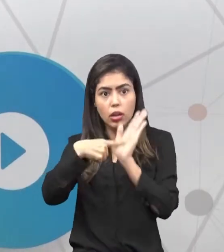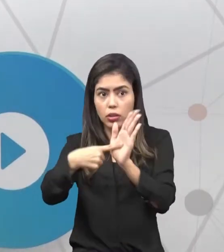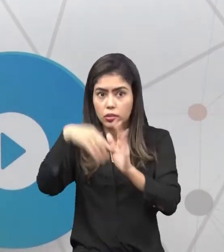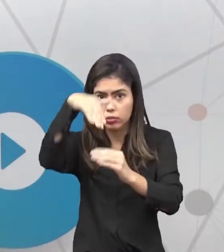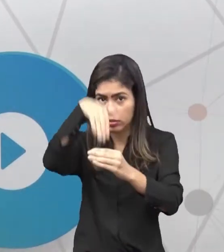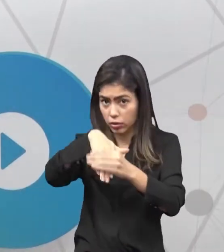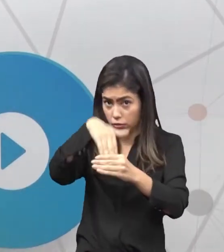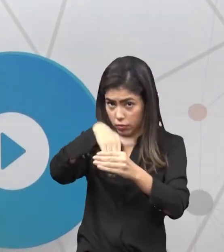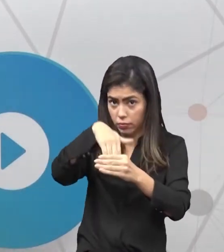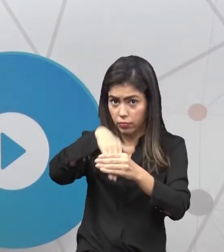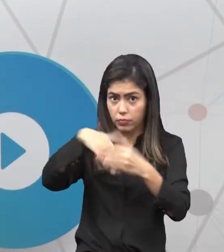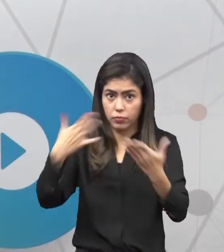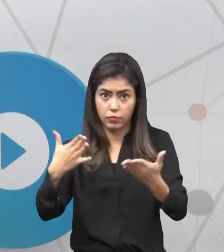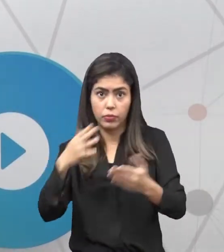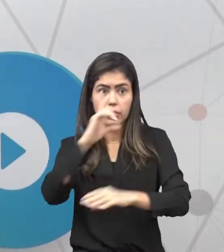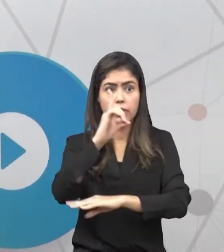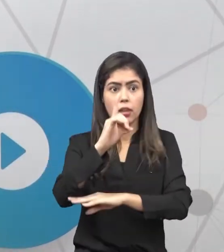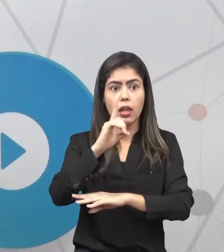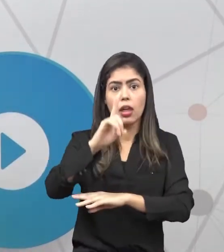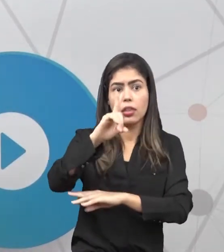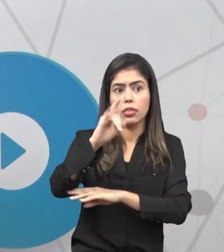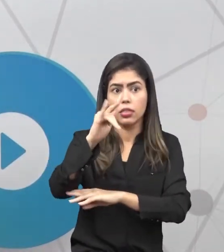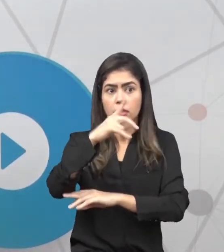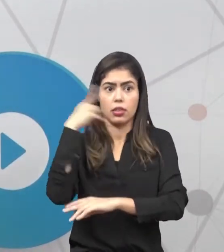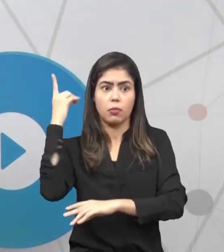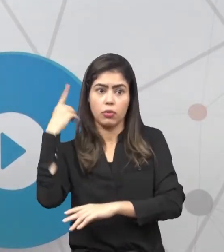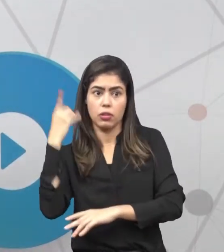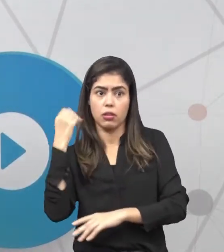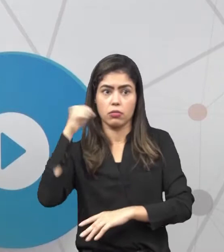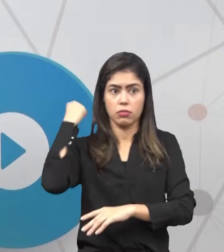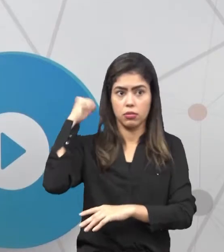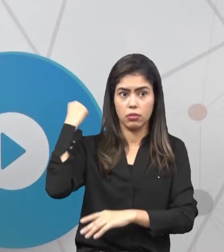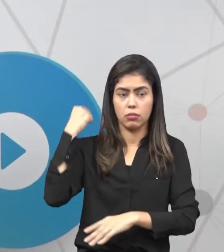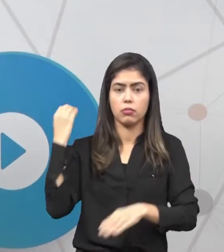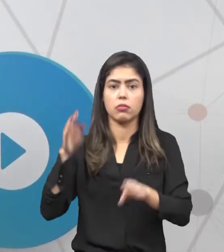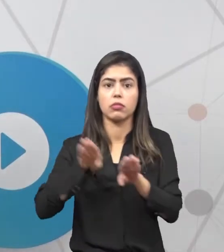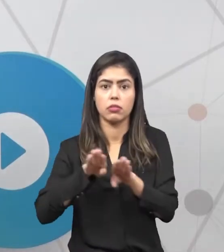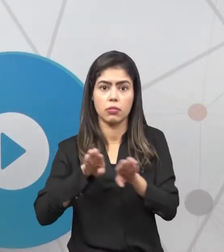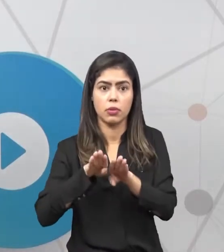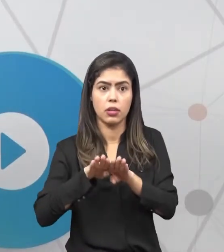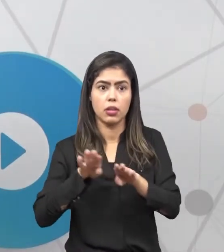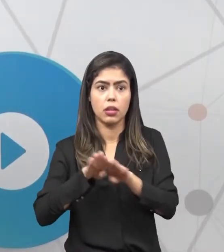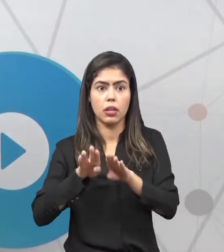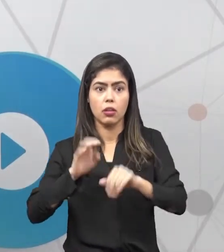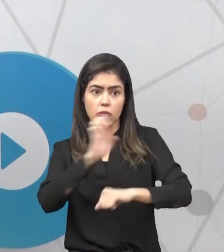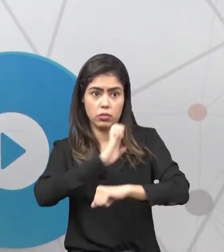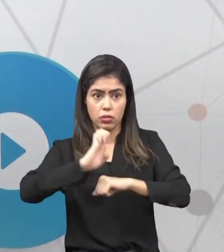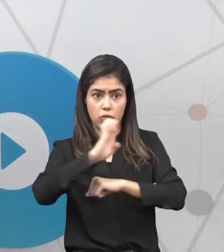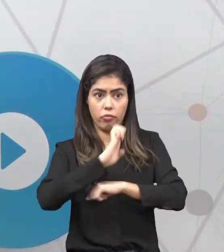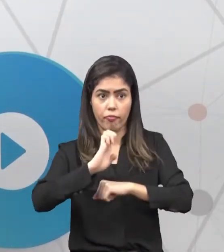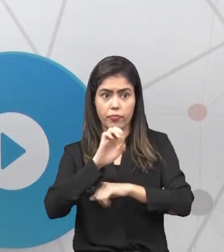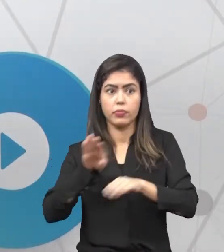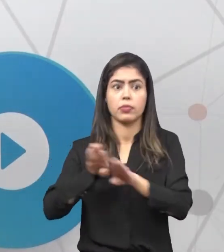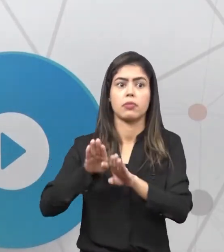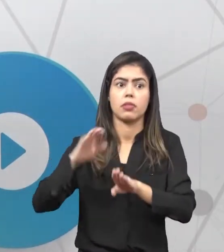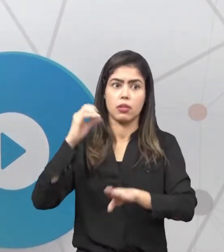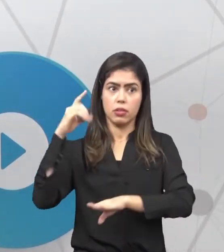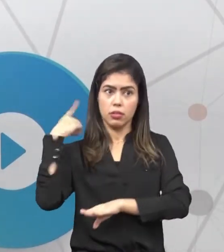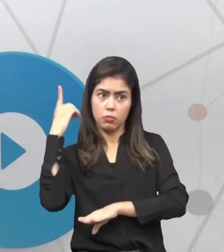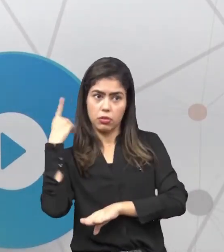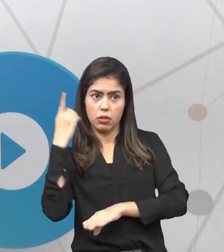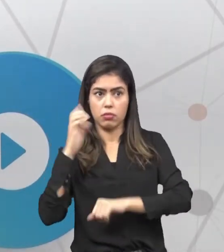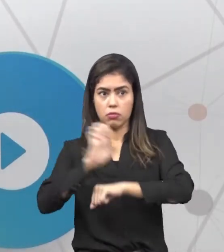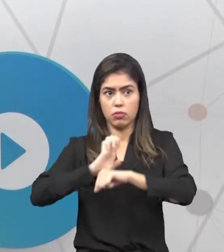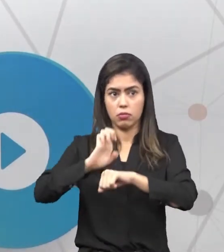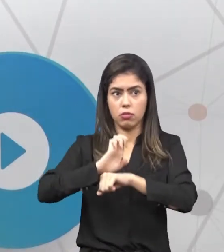caso, deputados, senadores, no âmbito federal. No âmbito estadual, nós temos deputados estaduais e no